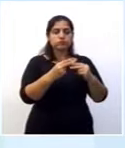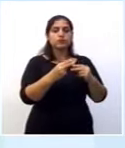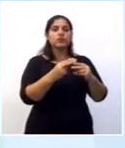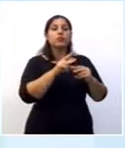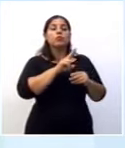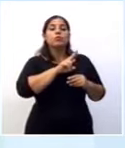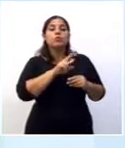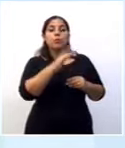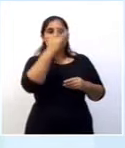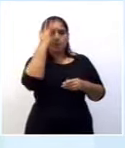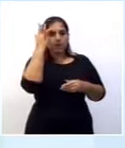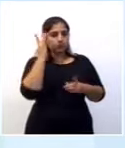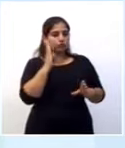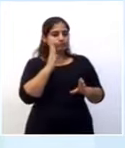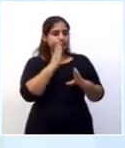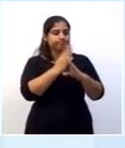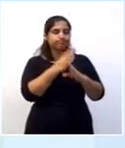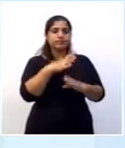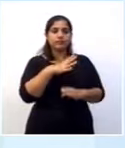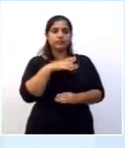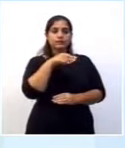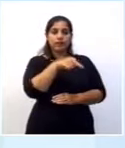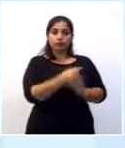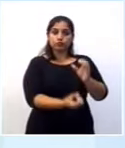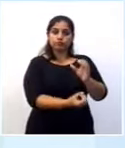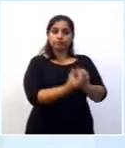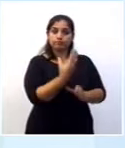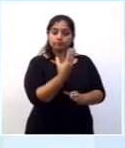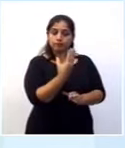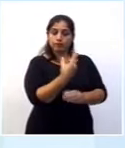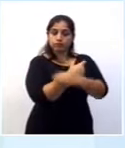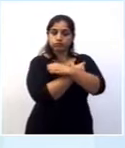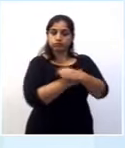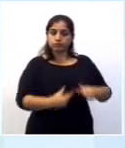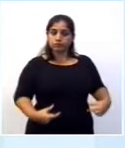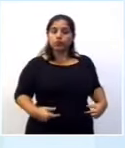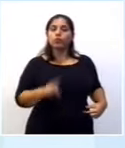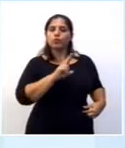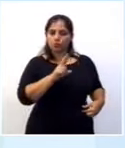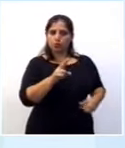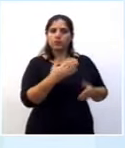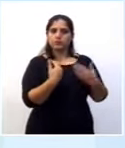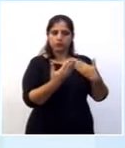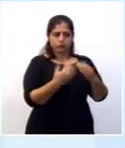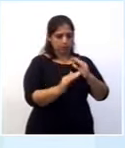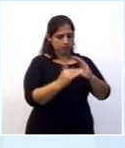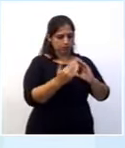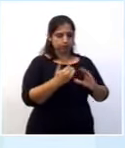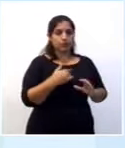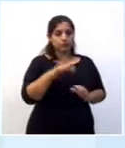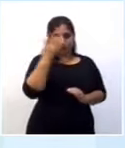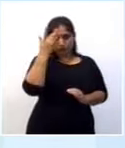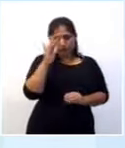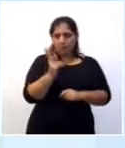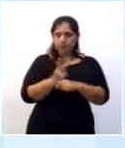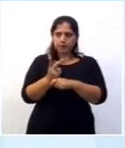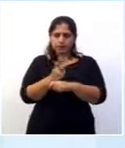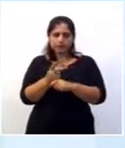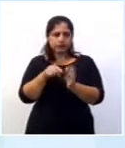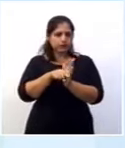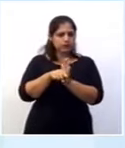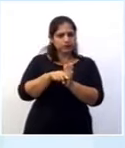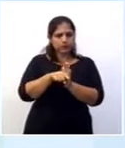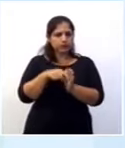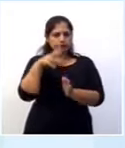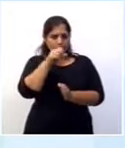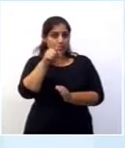do bandeirante e o nome de sua cidade. Então, eu vou dar 2 minutinhos aí para vocês, para quem não sabe, pesquisar, ou para quem já